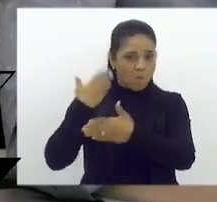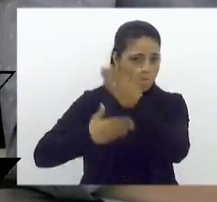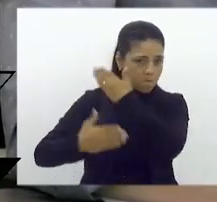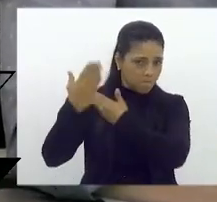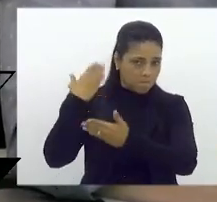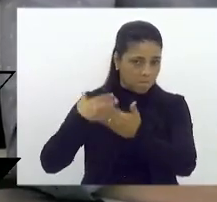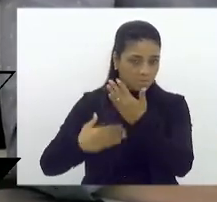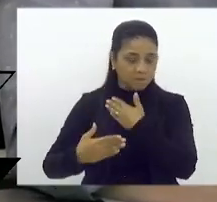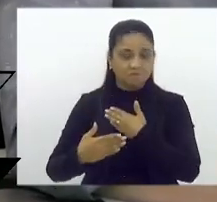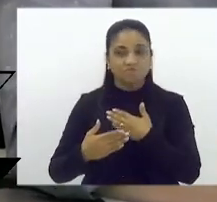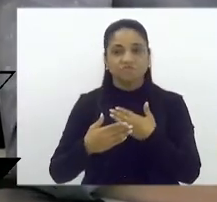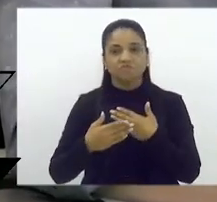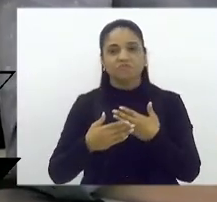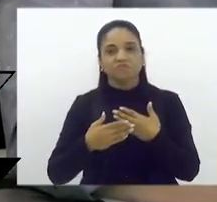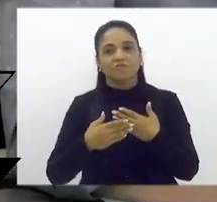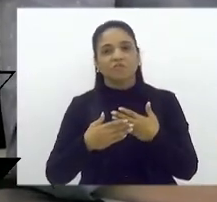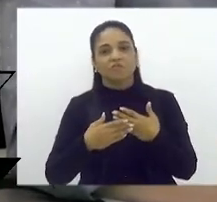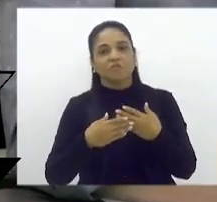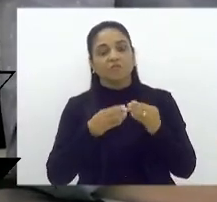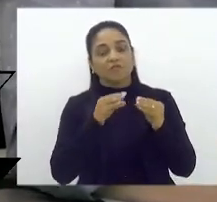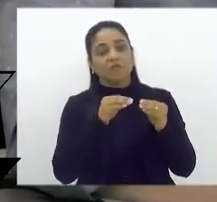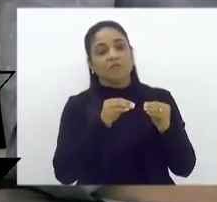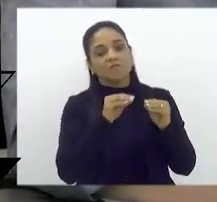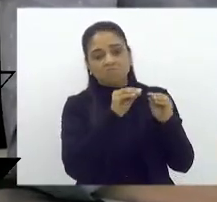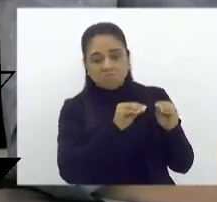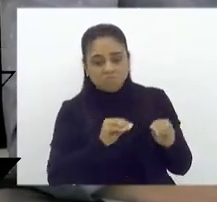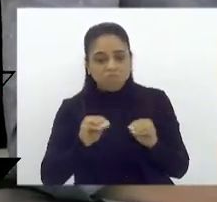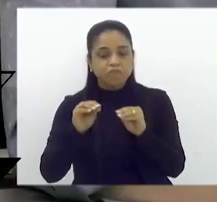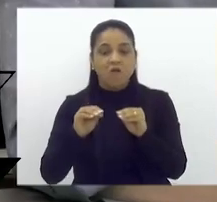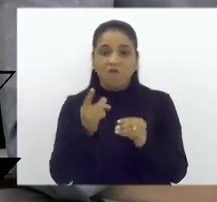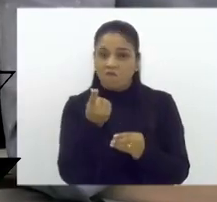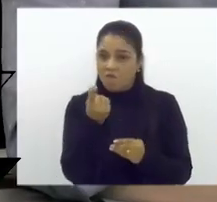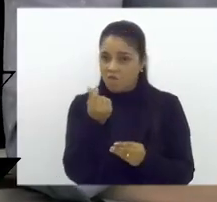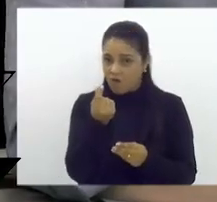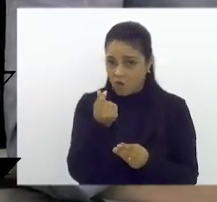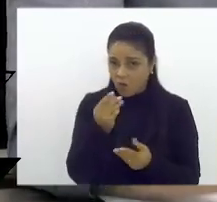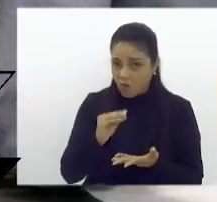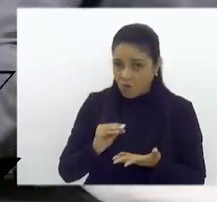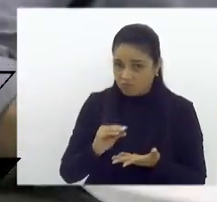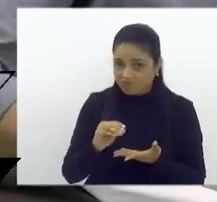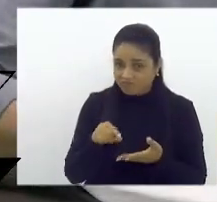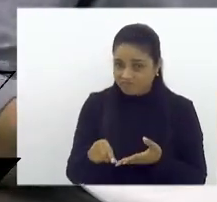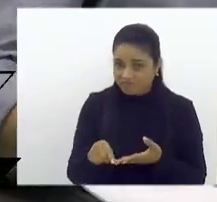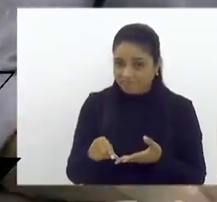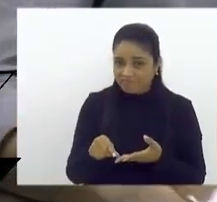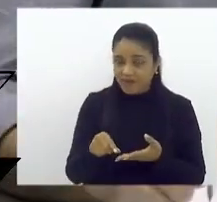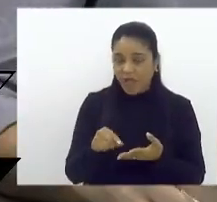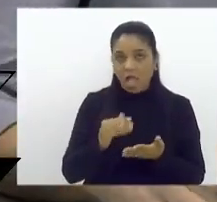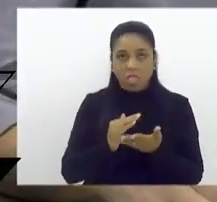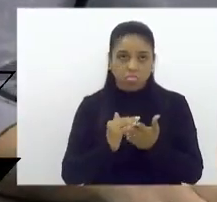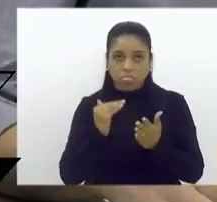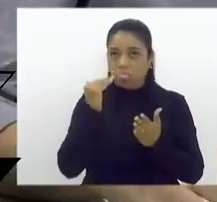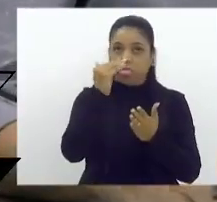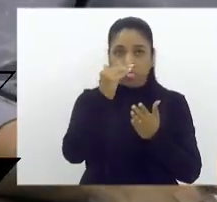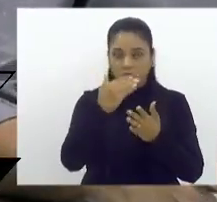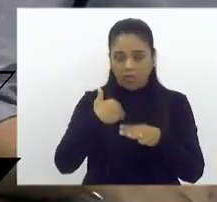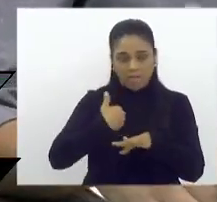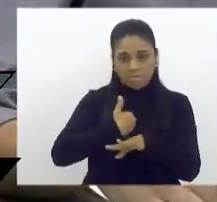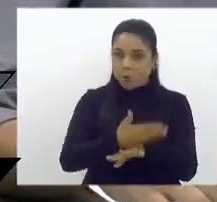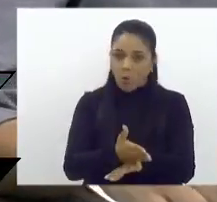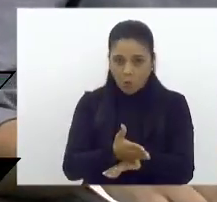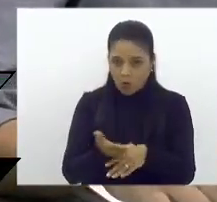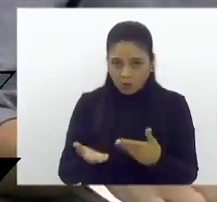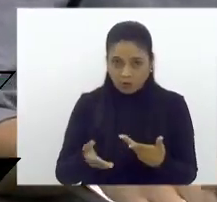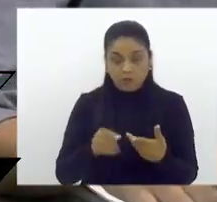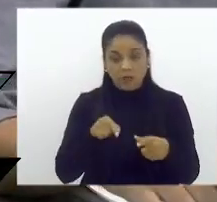fazia algum tipo de alocação específica com valores, isso era considerado que a gente estava extrapolando. Então, só quero dizer que